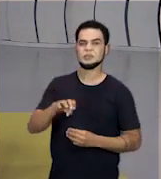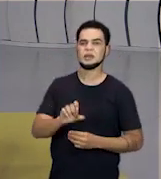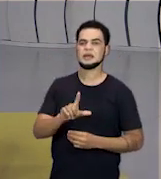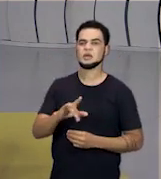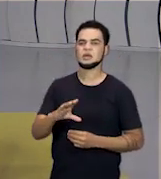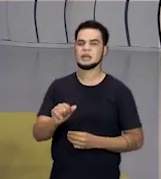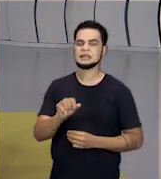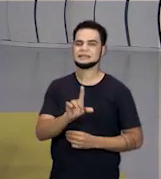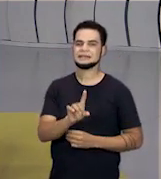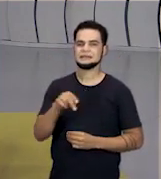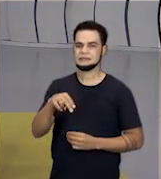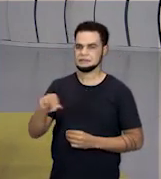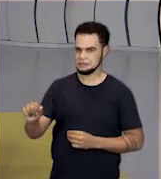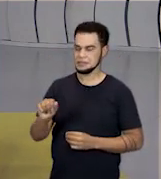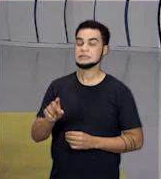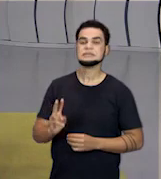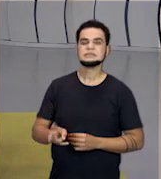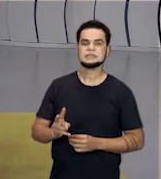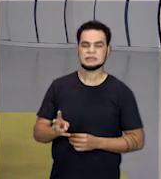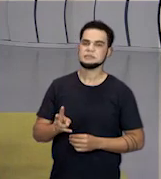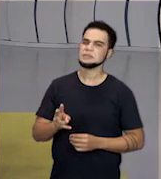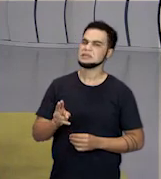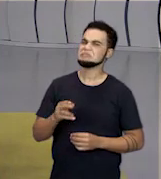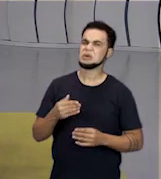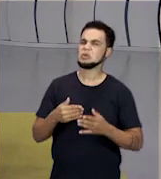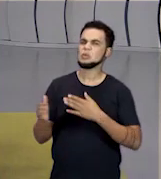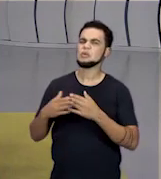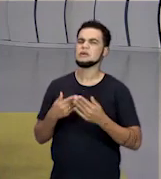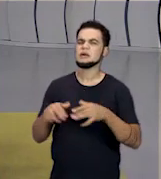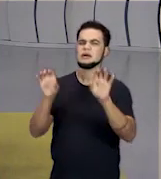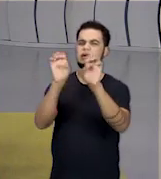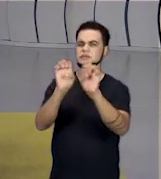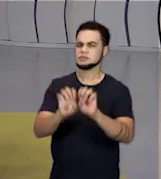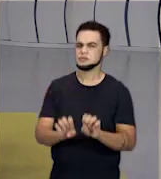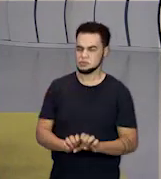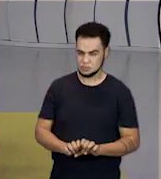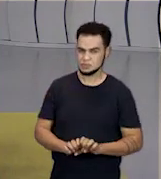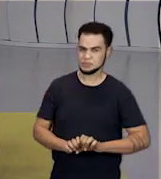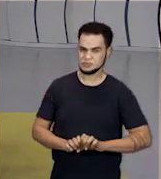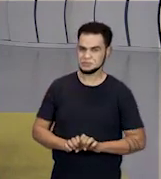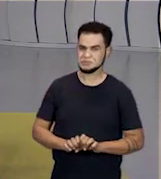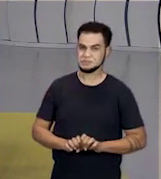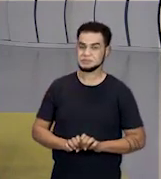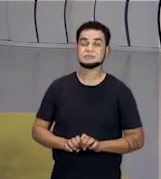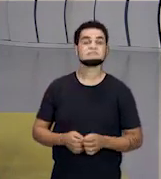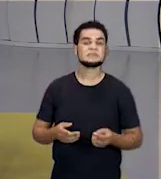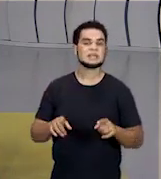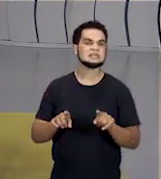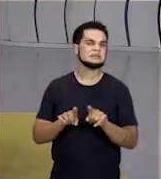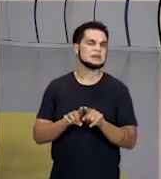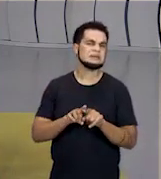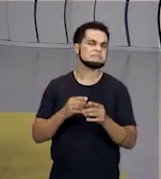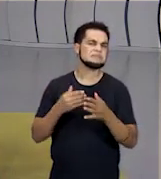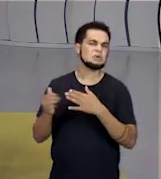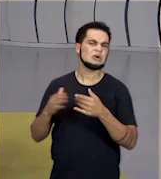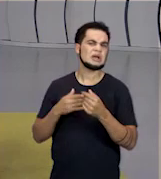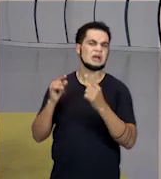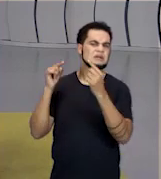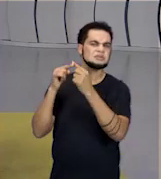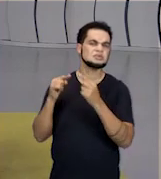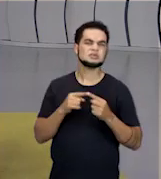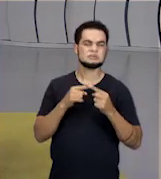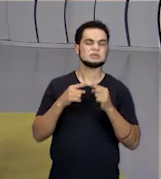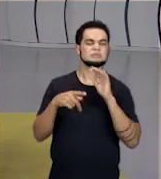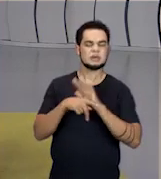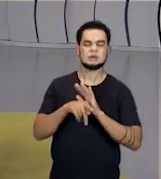vamos trabalhar aí com qualquer estrutura e qualquer que seja a questão relacionada ao